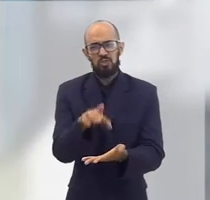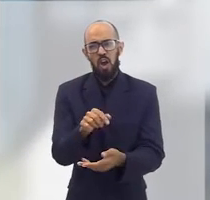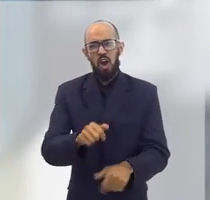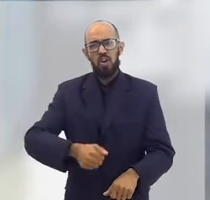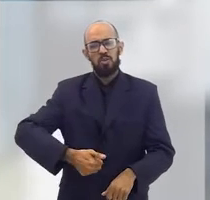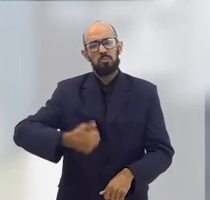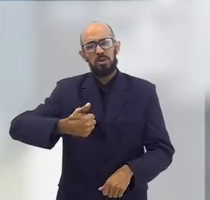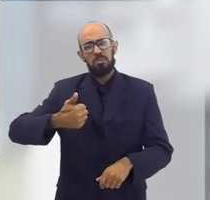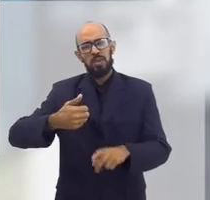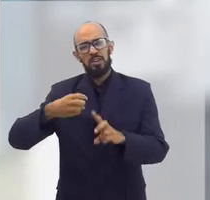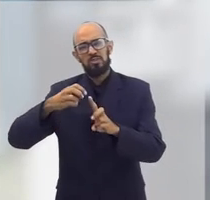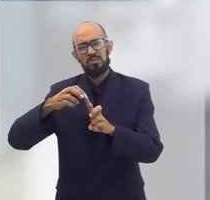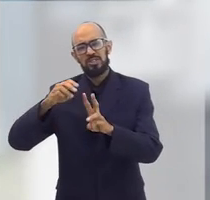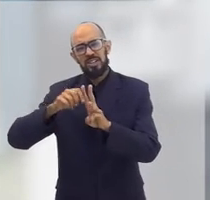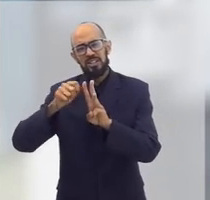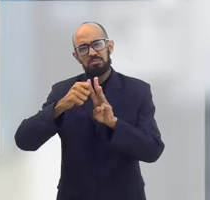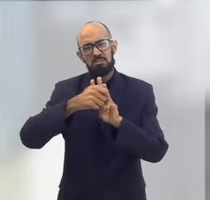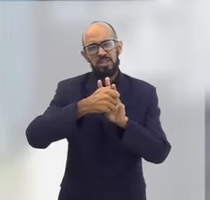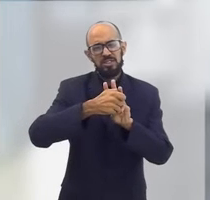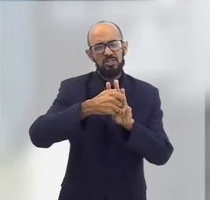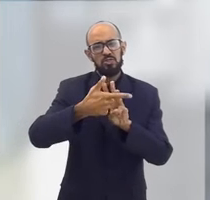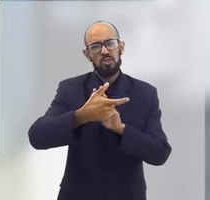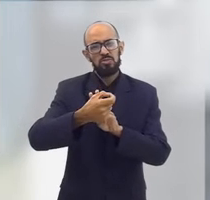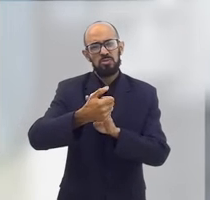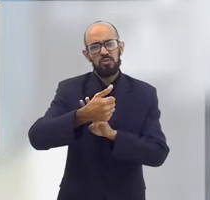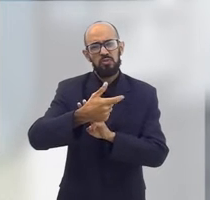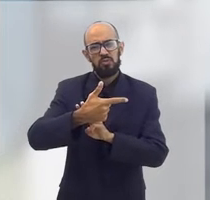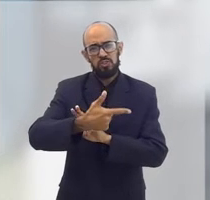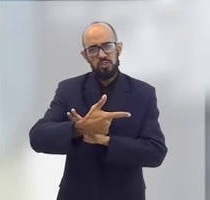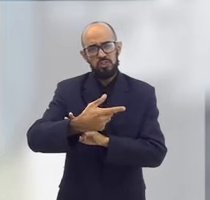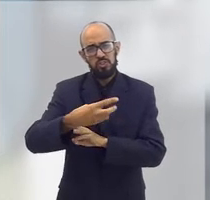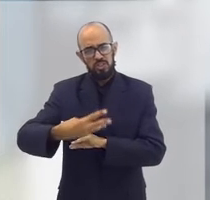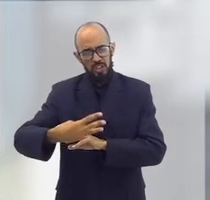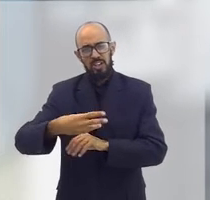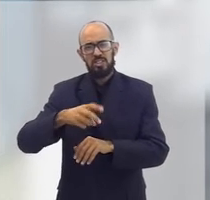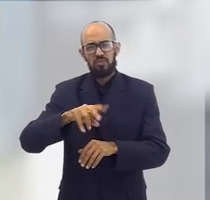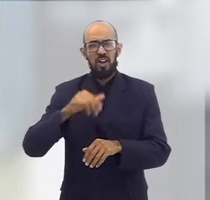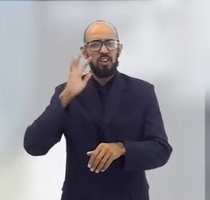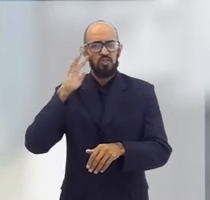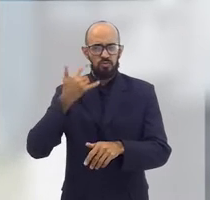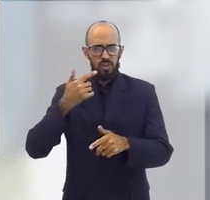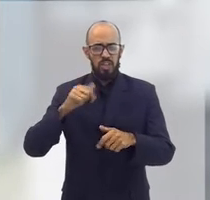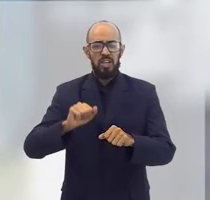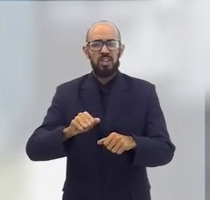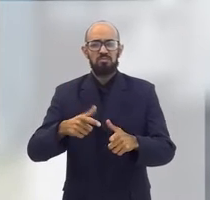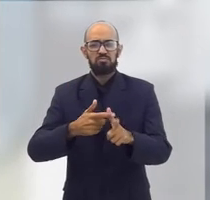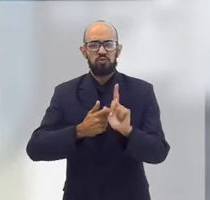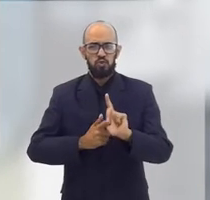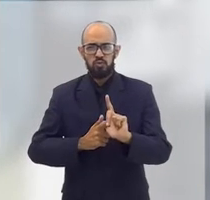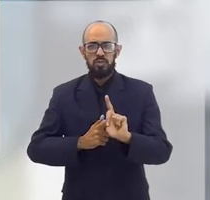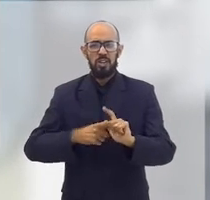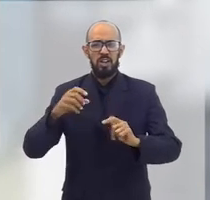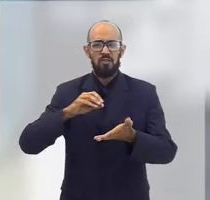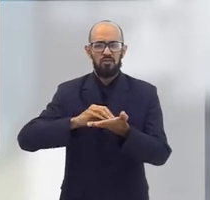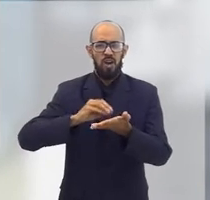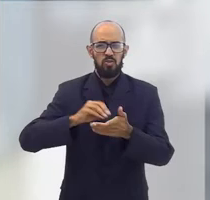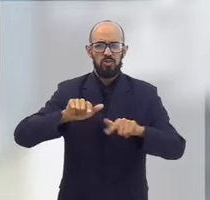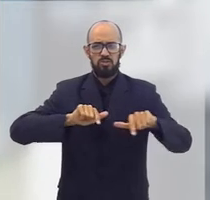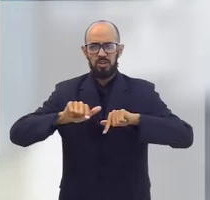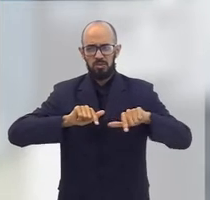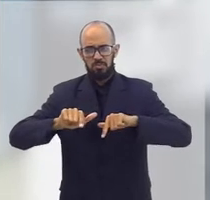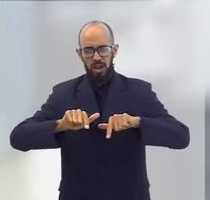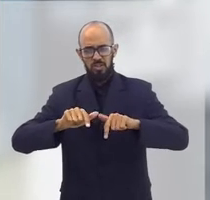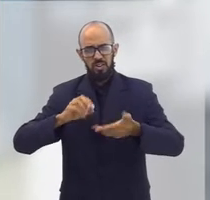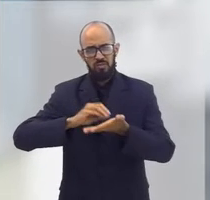normal apenas no primeiro trimestre de 2023. Inadimplência em empréstimo, desemprego elevado, aceleração